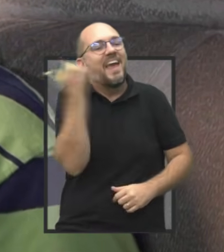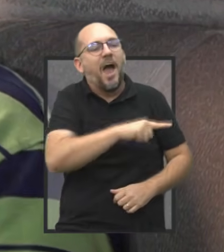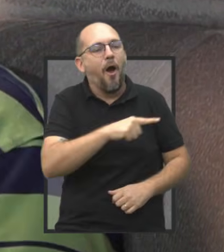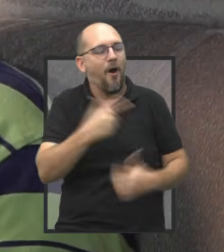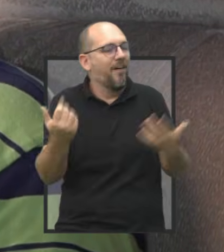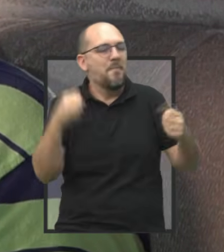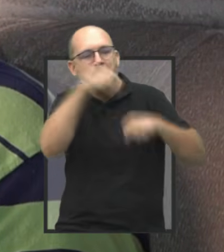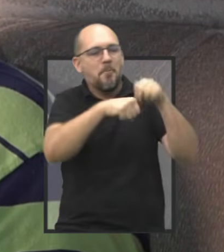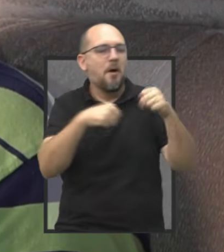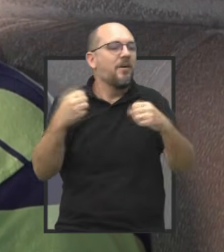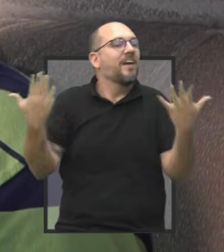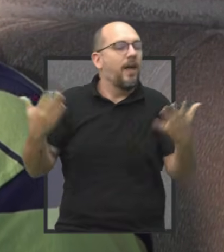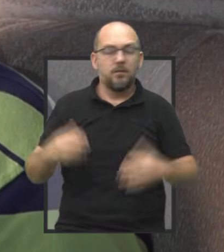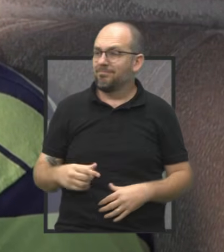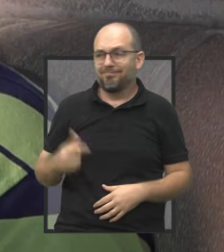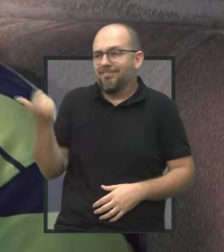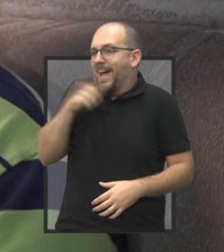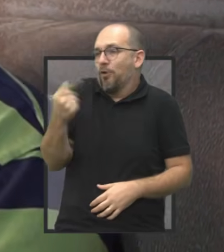luta?